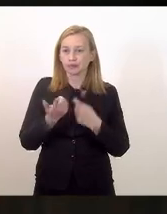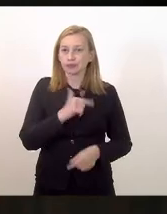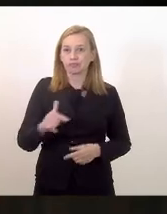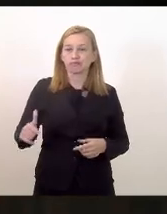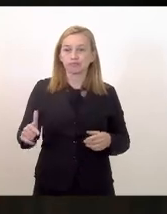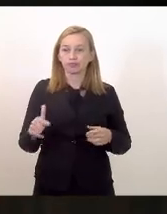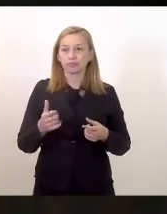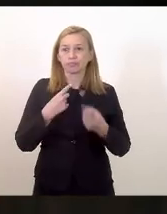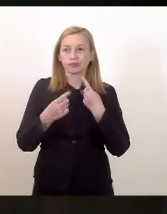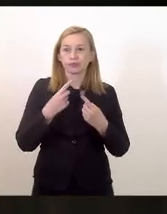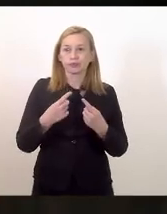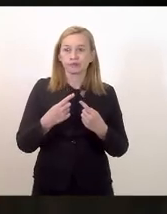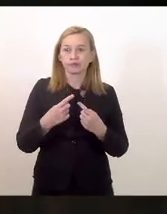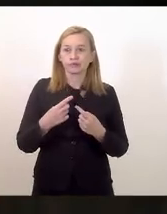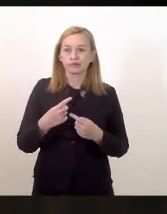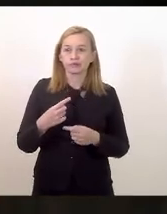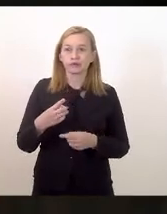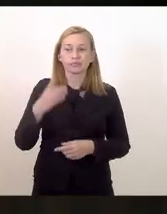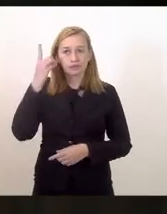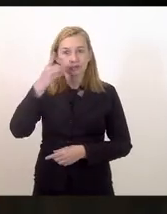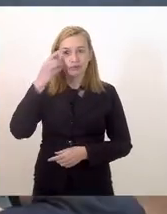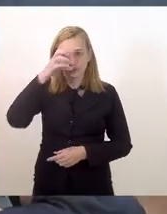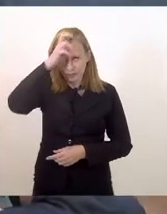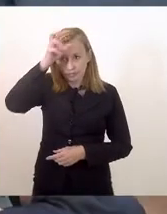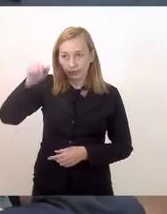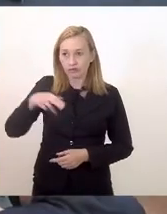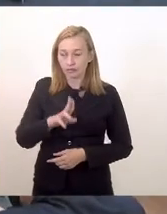que queira para discutir, é a autora, a deputada Tia Ju.